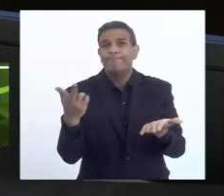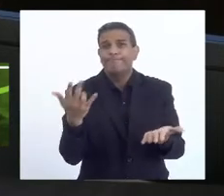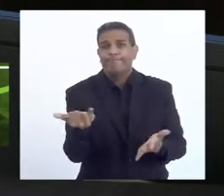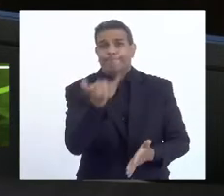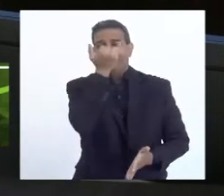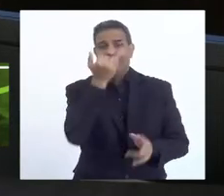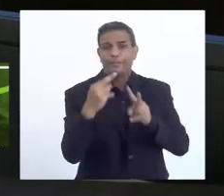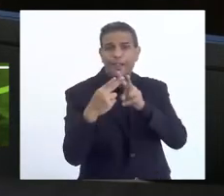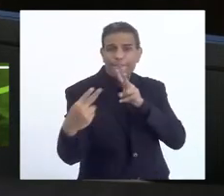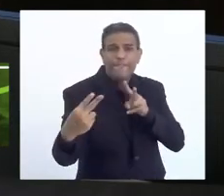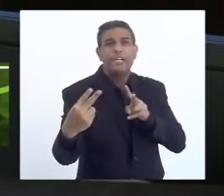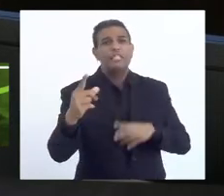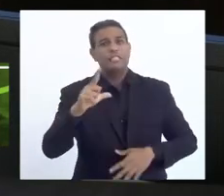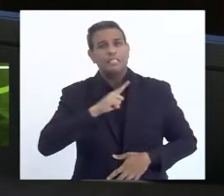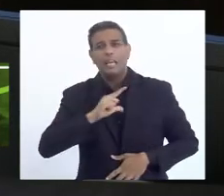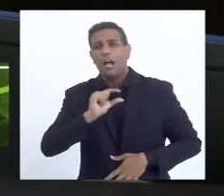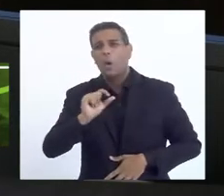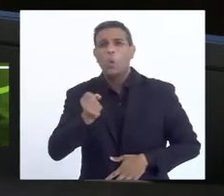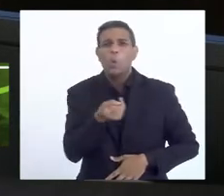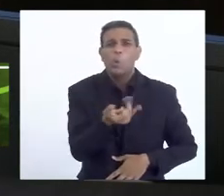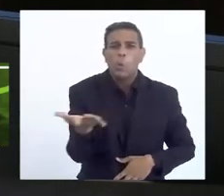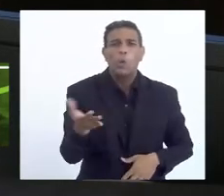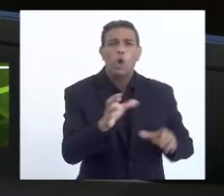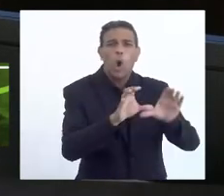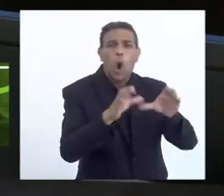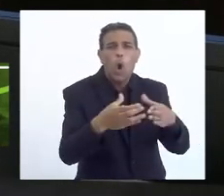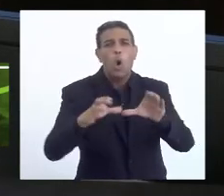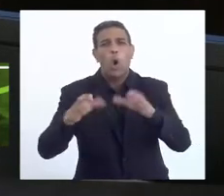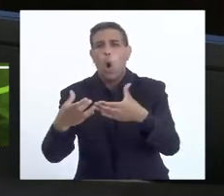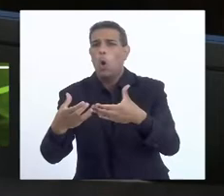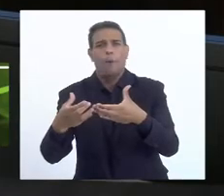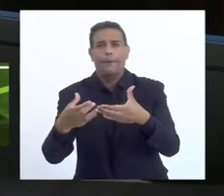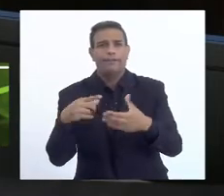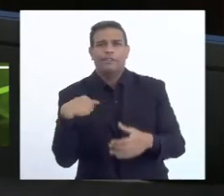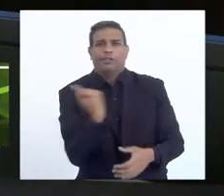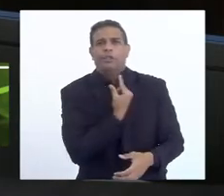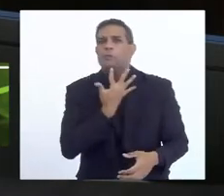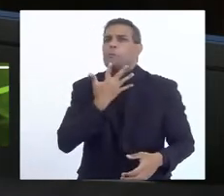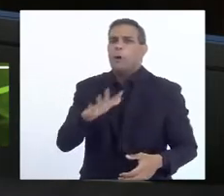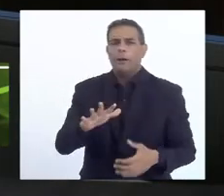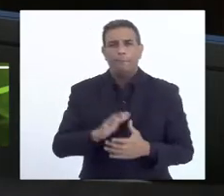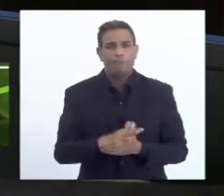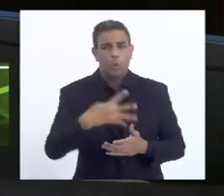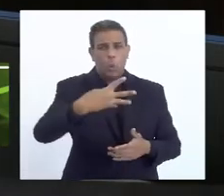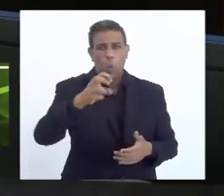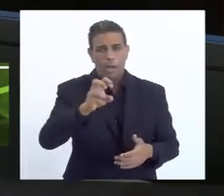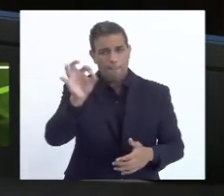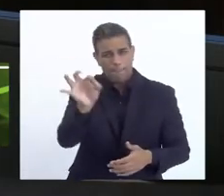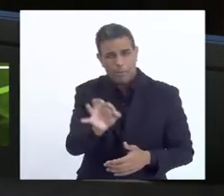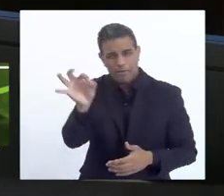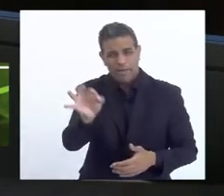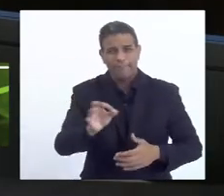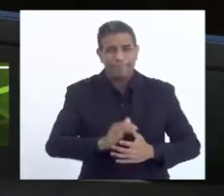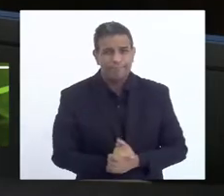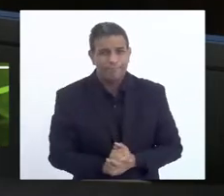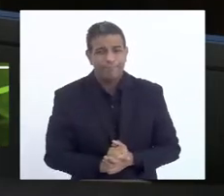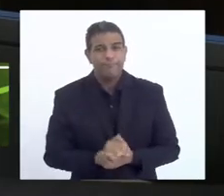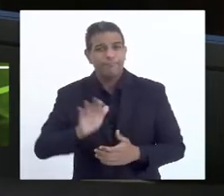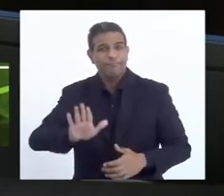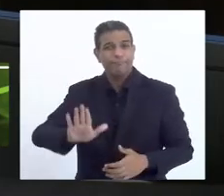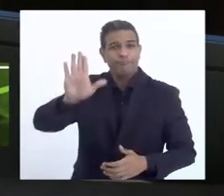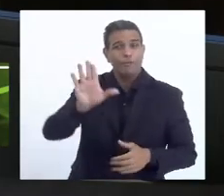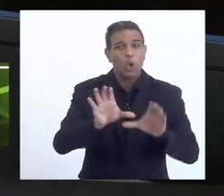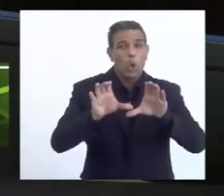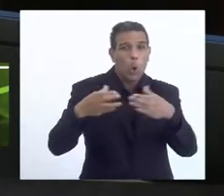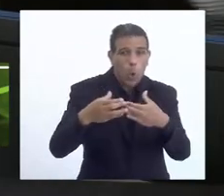essas mulheres sofreram, né, são grupos ainda não identificados, cerca de 45%, candidatos ou